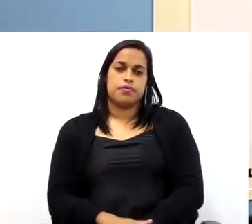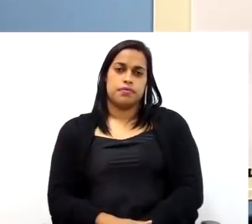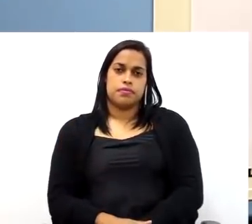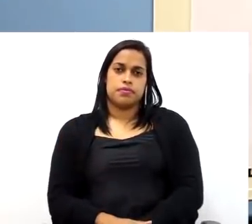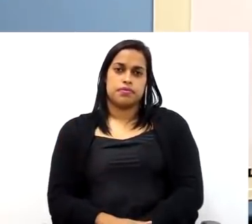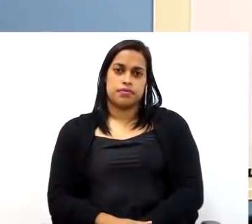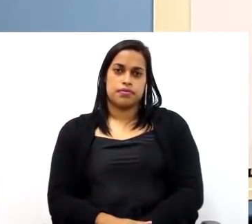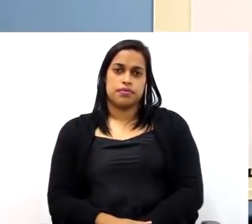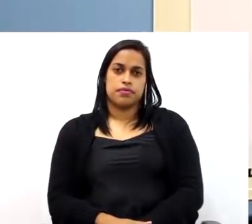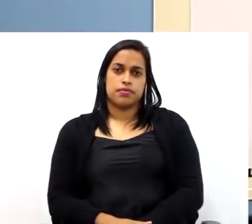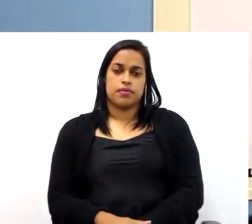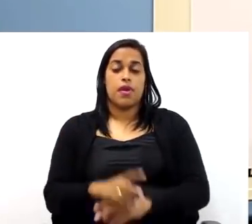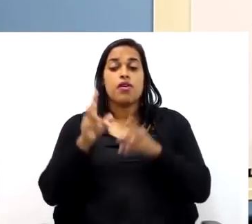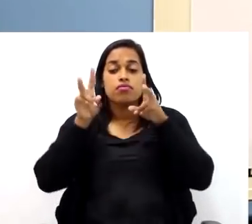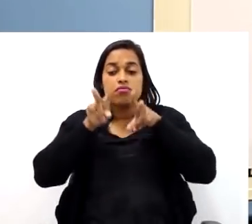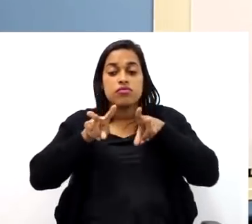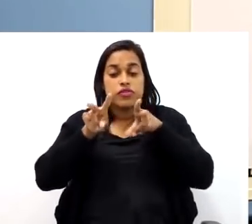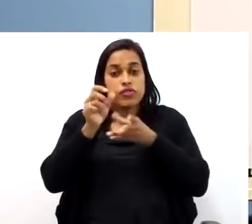CDHG